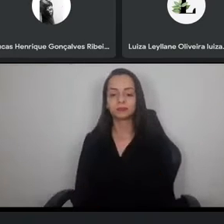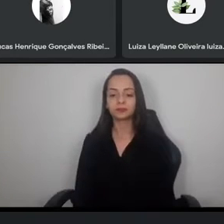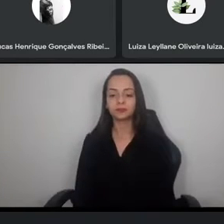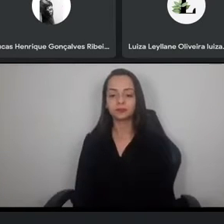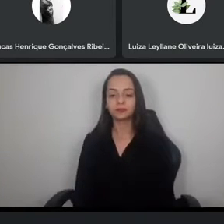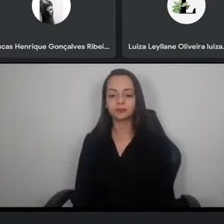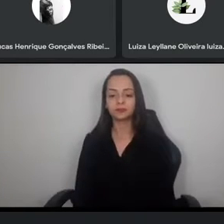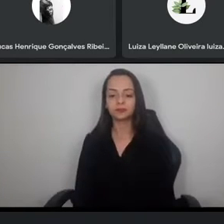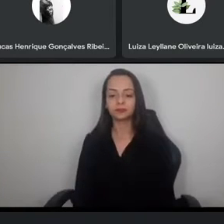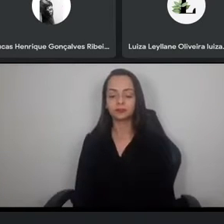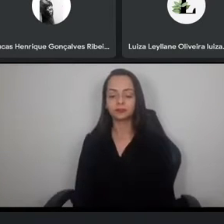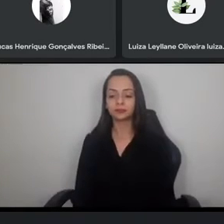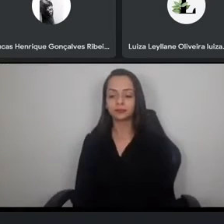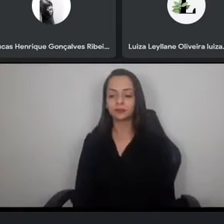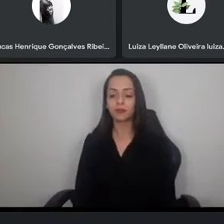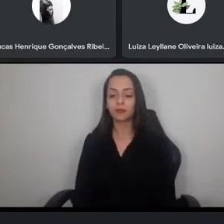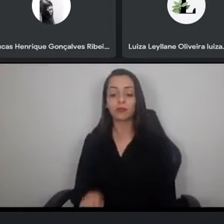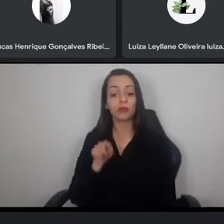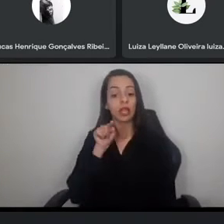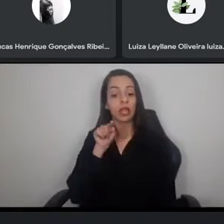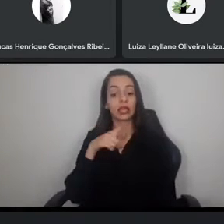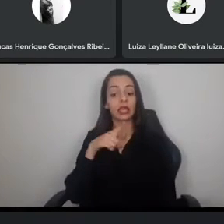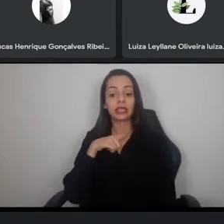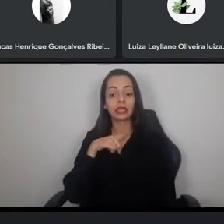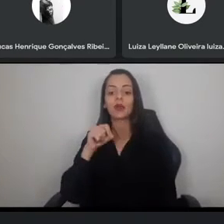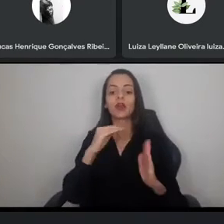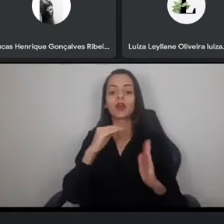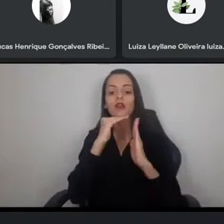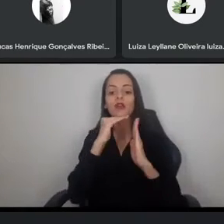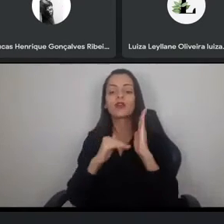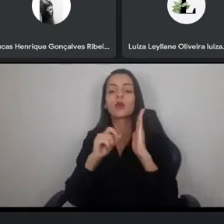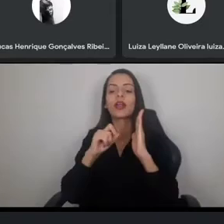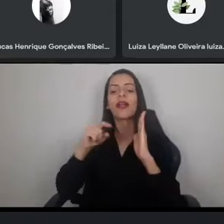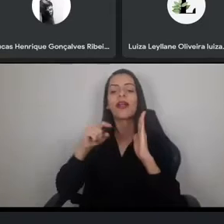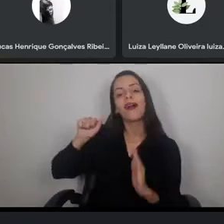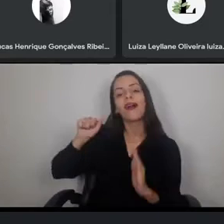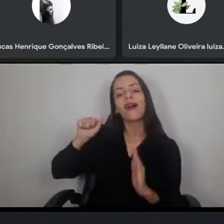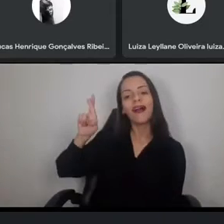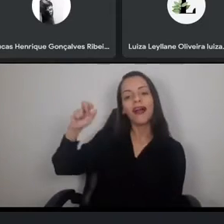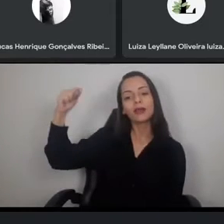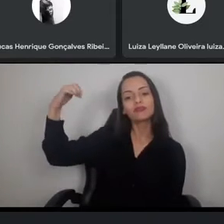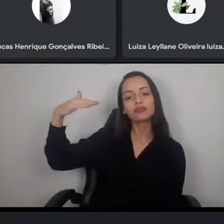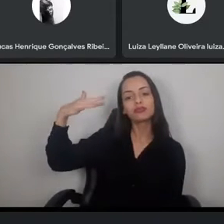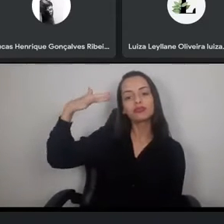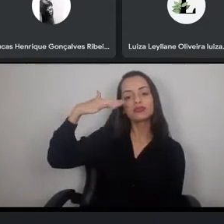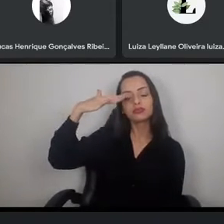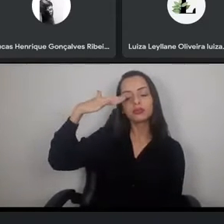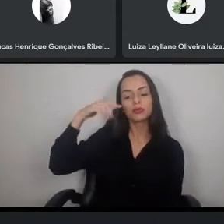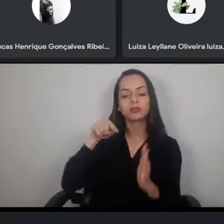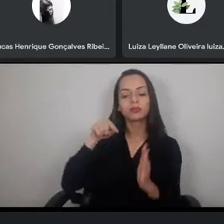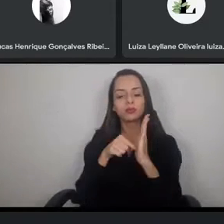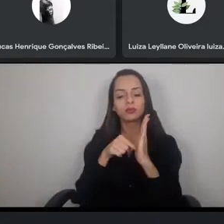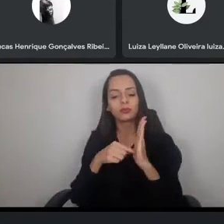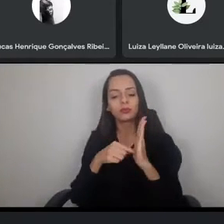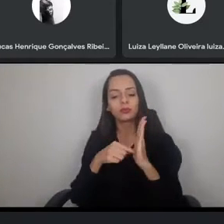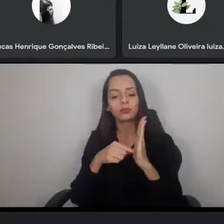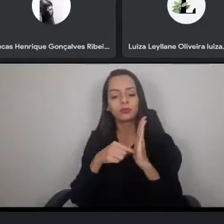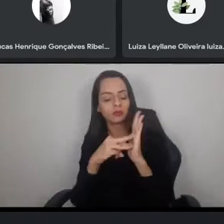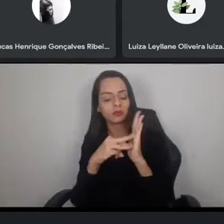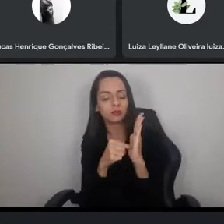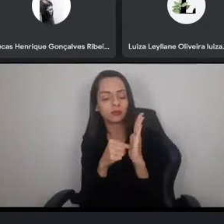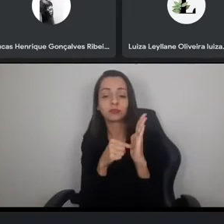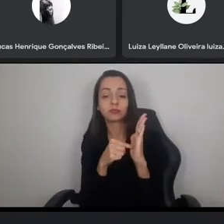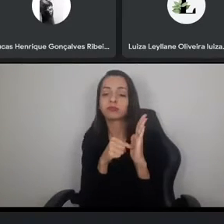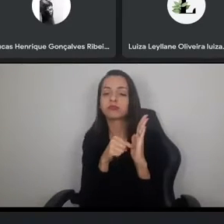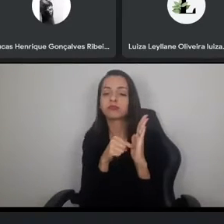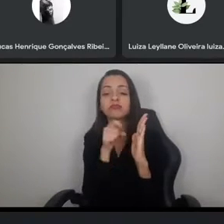ar-condicionado. Ela está em mau estado, ela não está com a devida estado de conservação. Percebemos que o